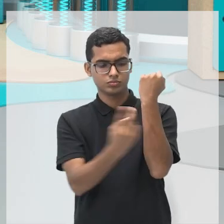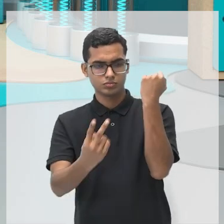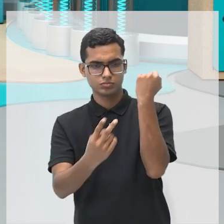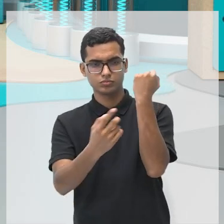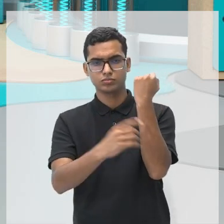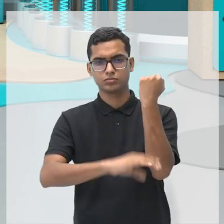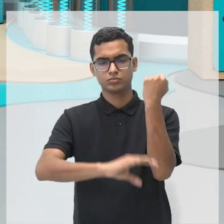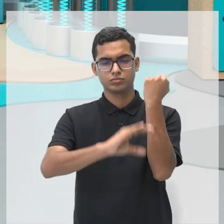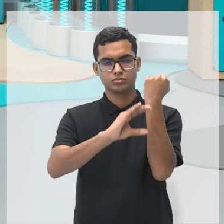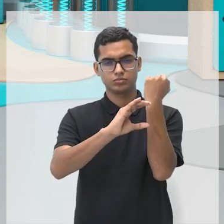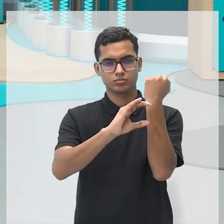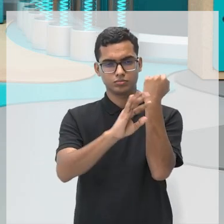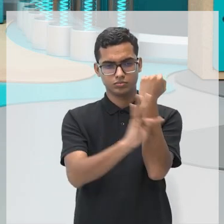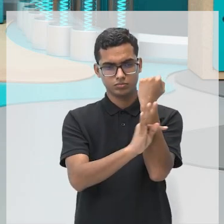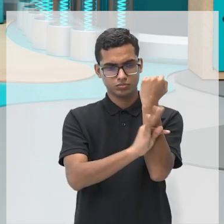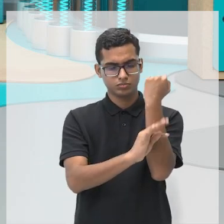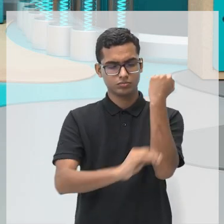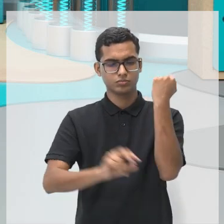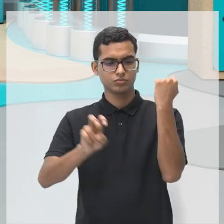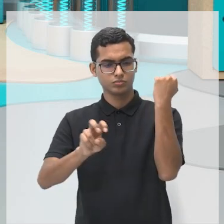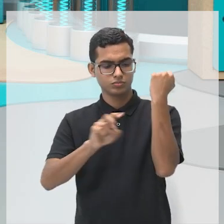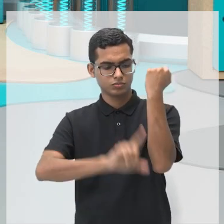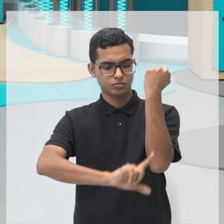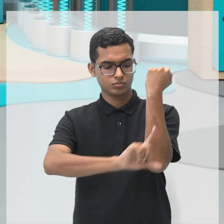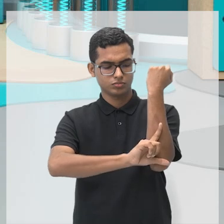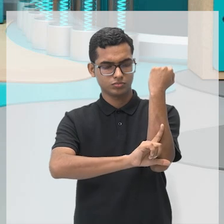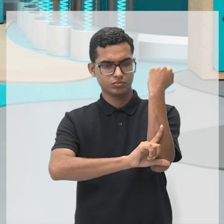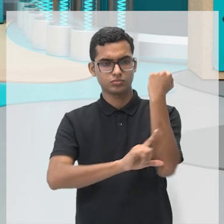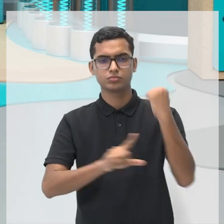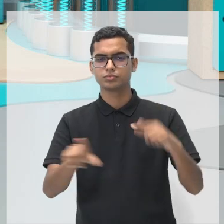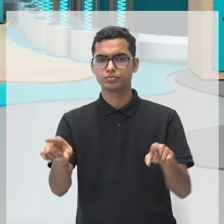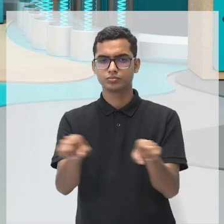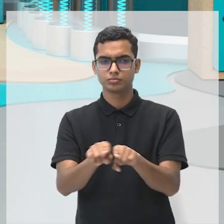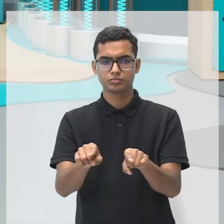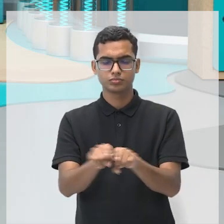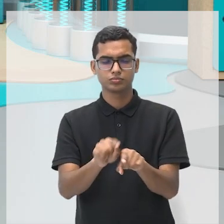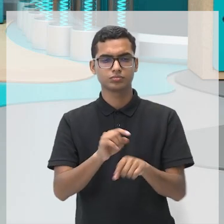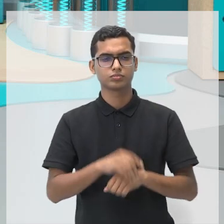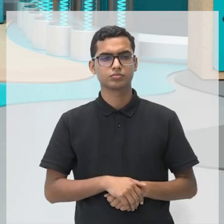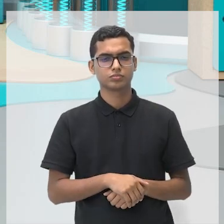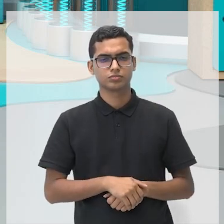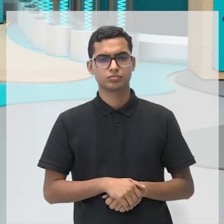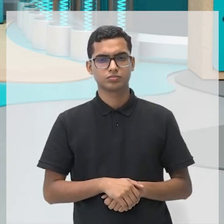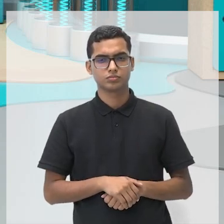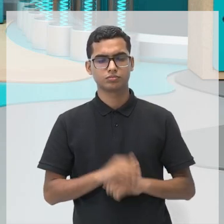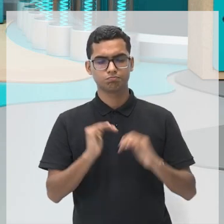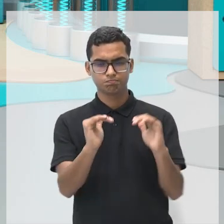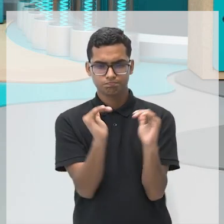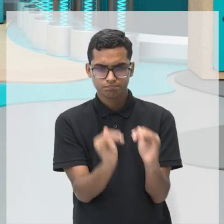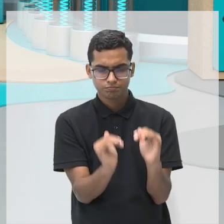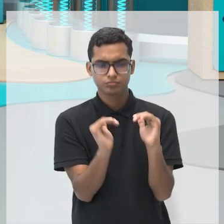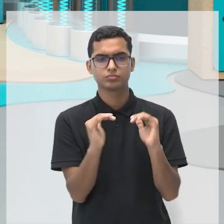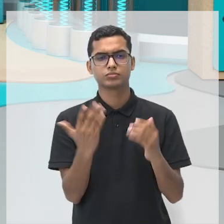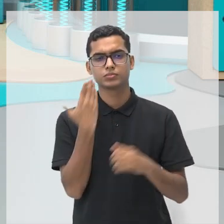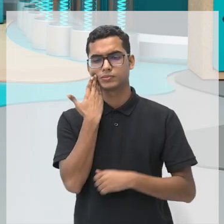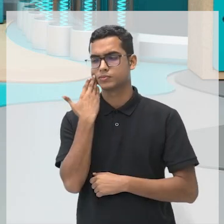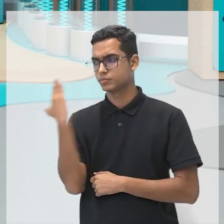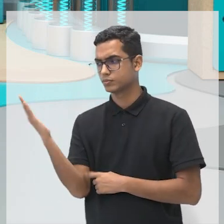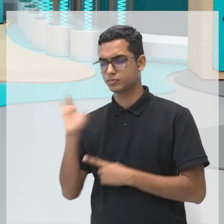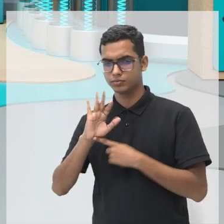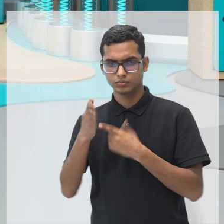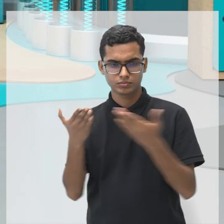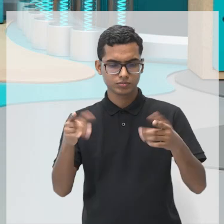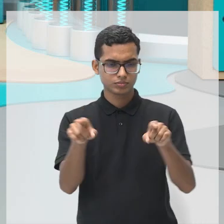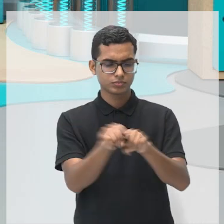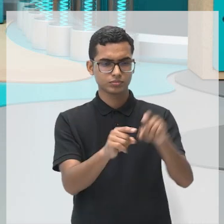torácicas, 5 vértebras lombares. A gente vai ter ali as 2 porções mais inferiores, que vão ser essas que aparecem para a